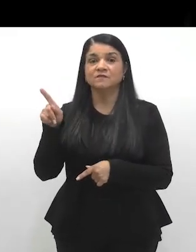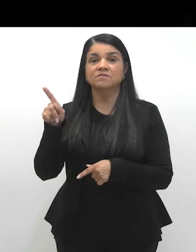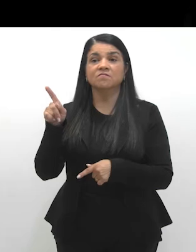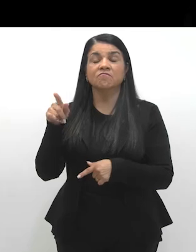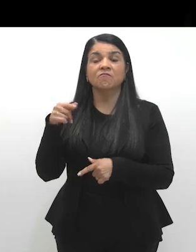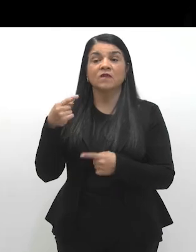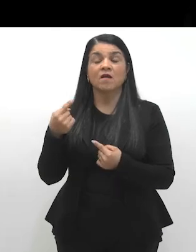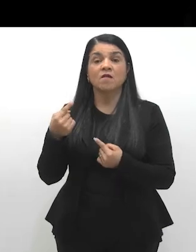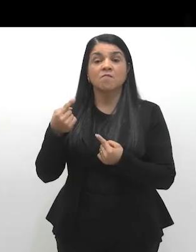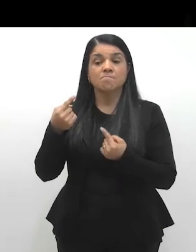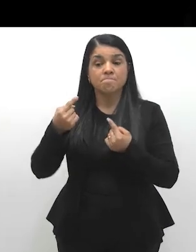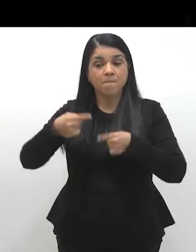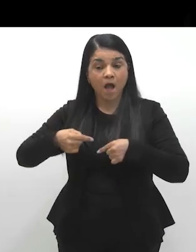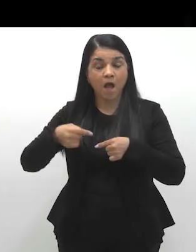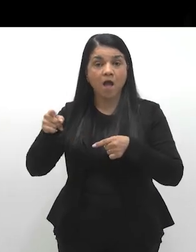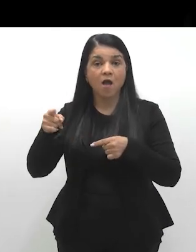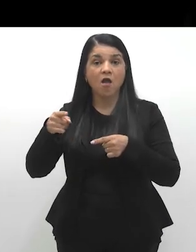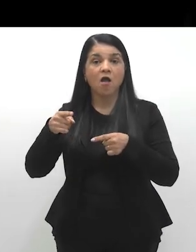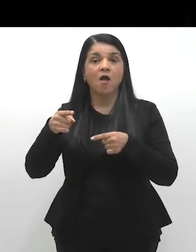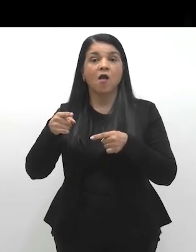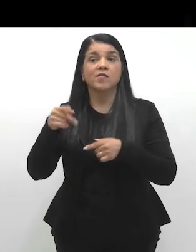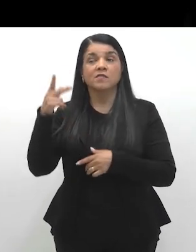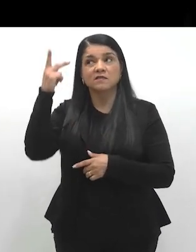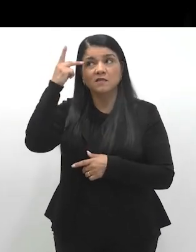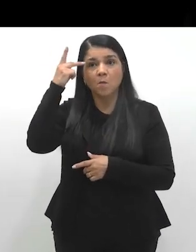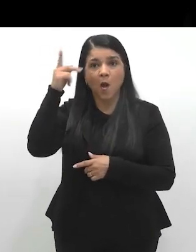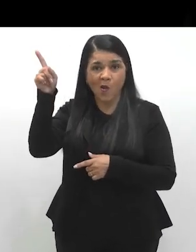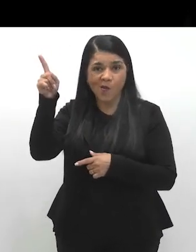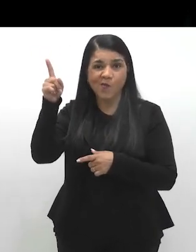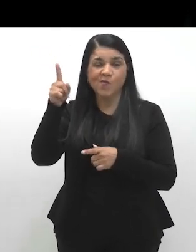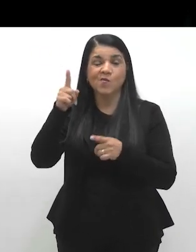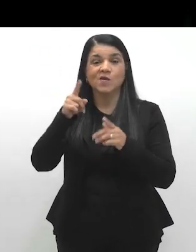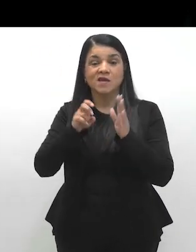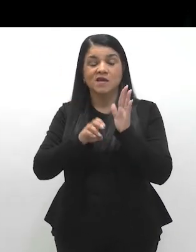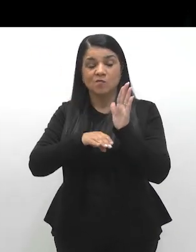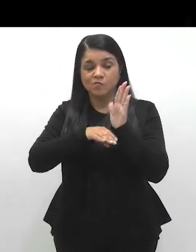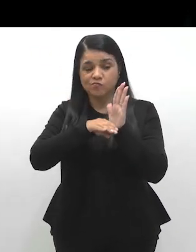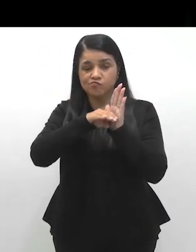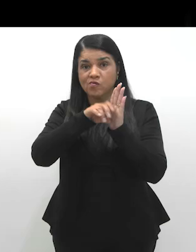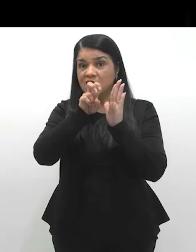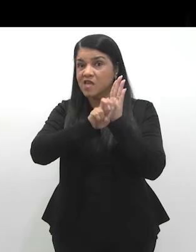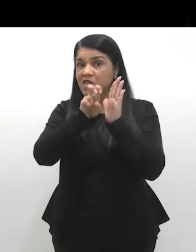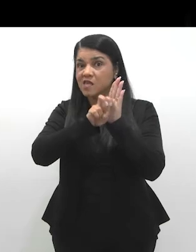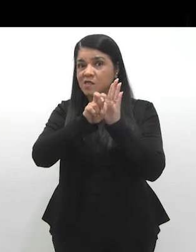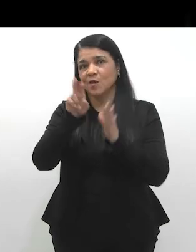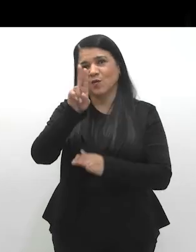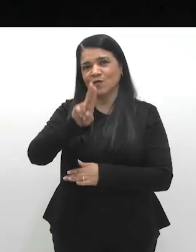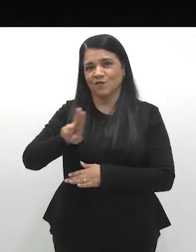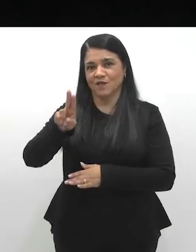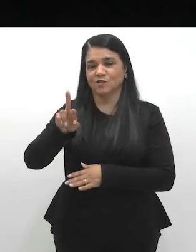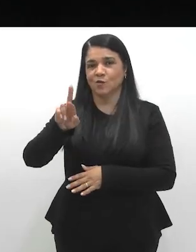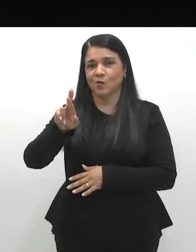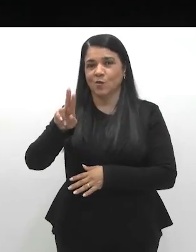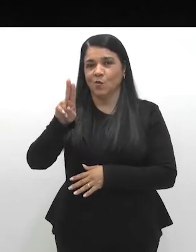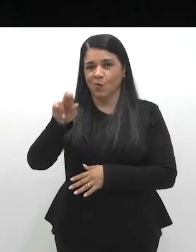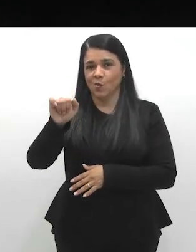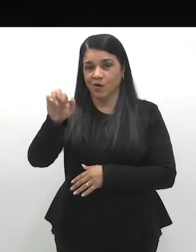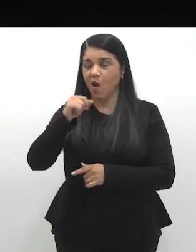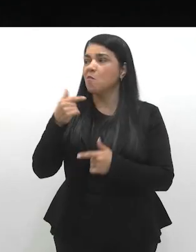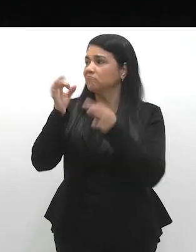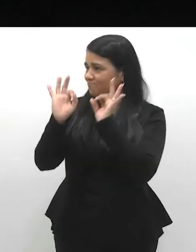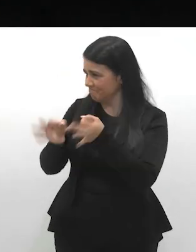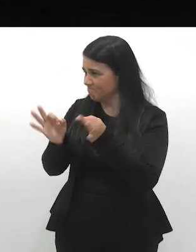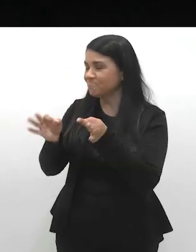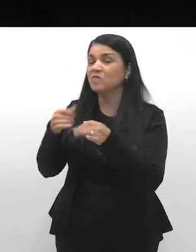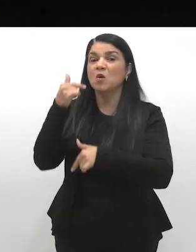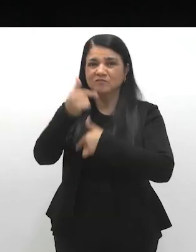ranking elaborado pela Folha de São Paulo, a Universidade Rural ficou entre as 5 melhores universidades do estado do Rio de Janeiro. Exatamente. E